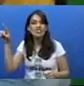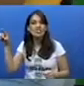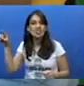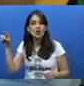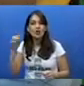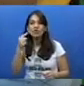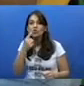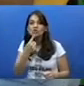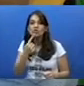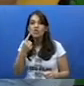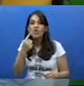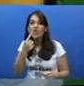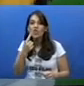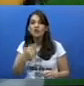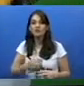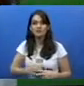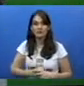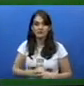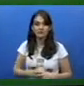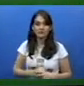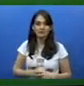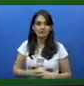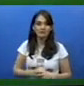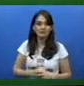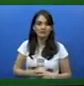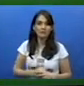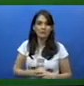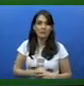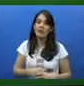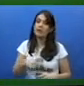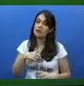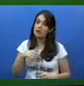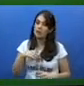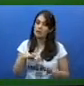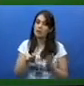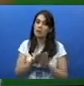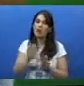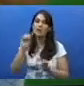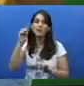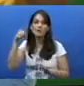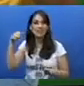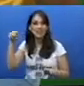nós acabamos de falar, que indica nasalização, ó.